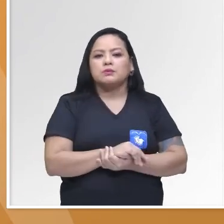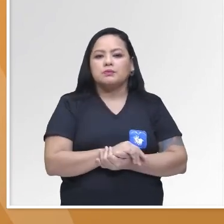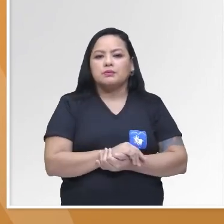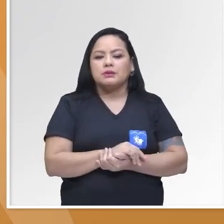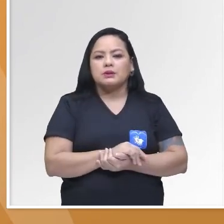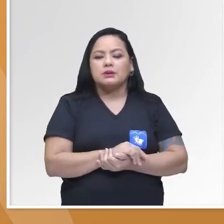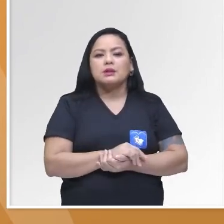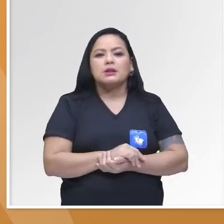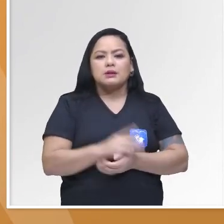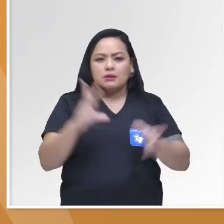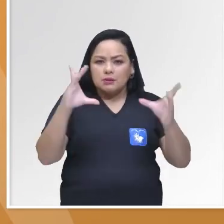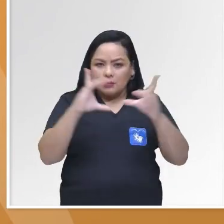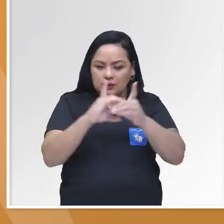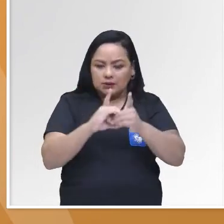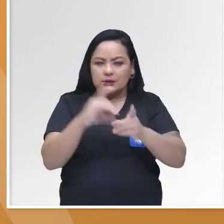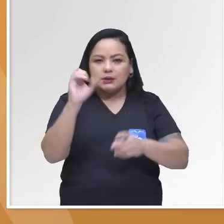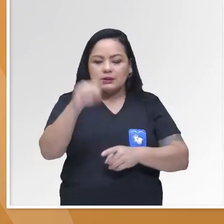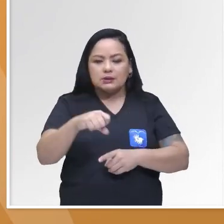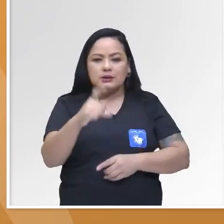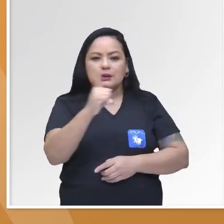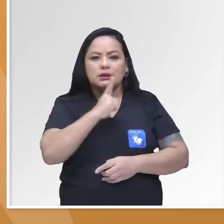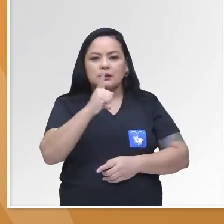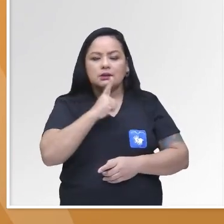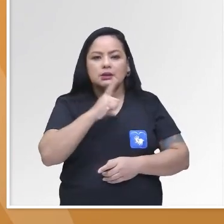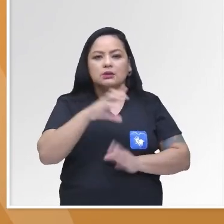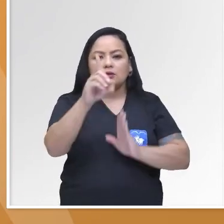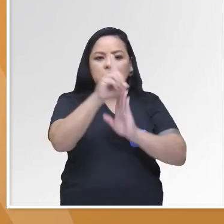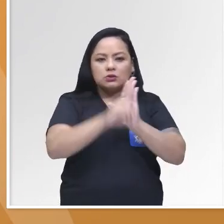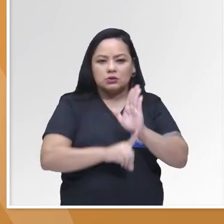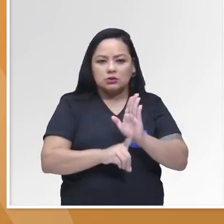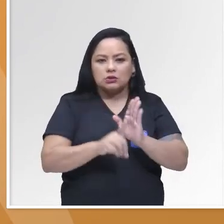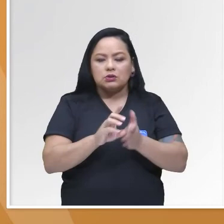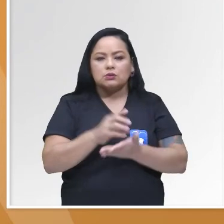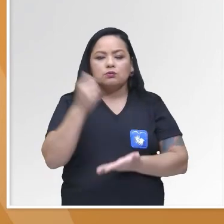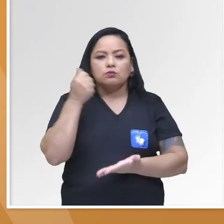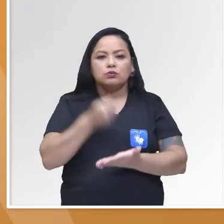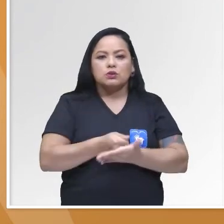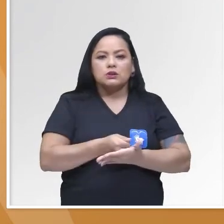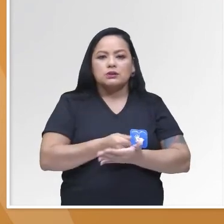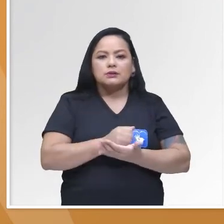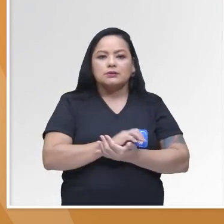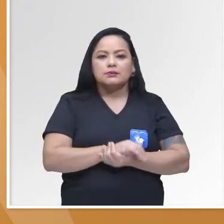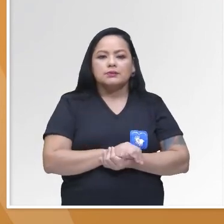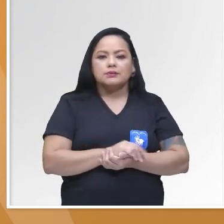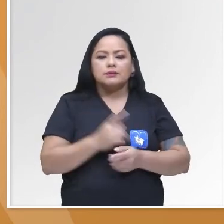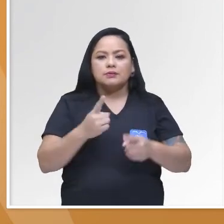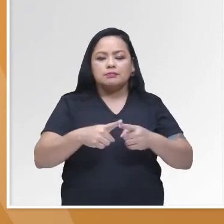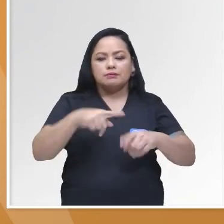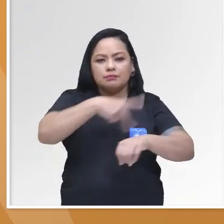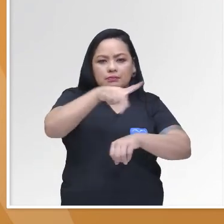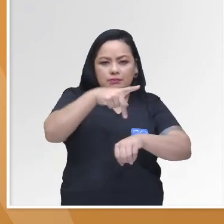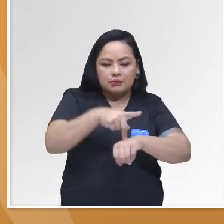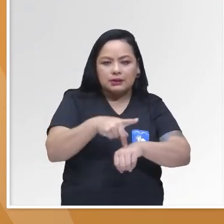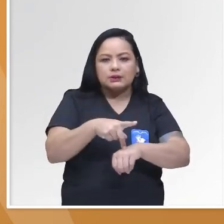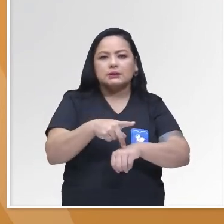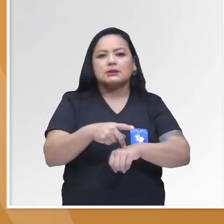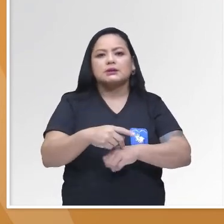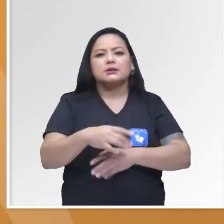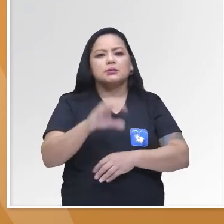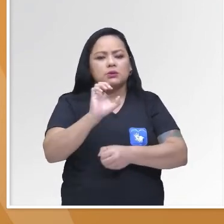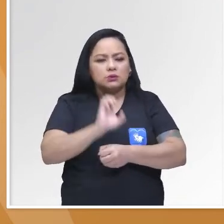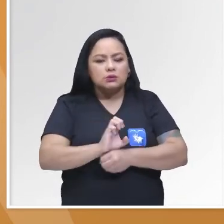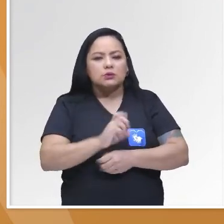uma democracia, tem os seus direitos garantidos pela nação, pelo